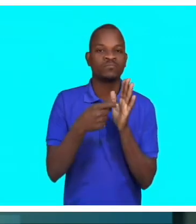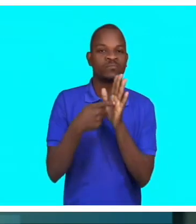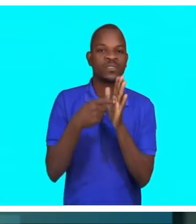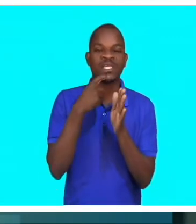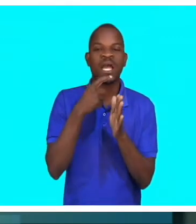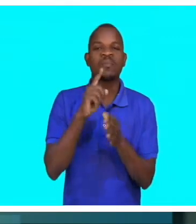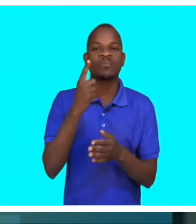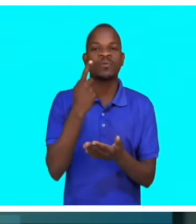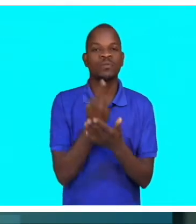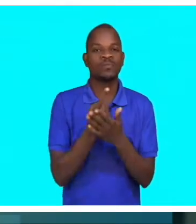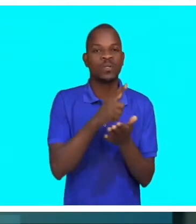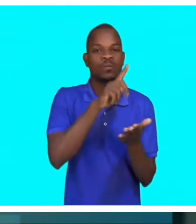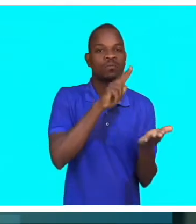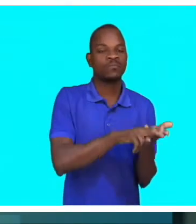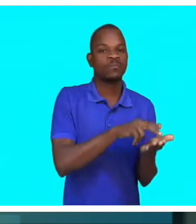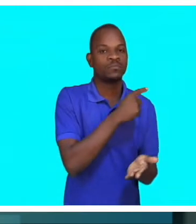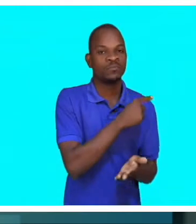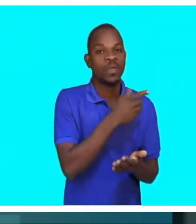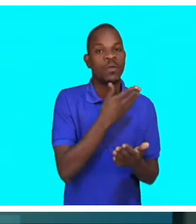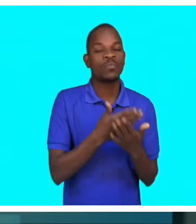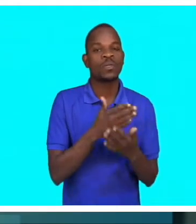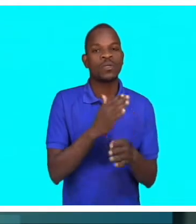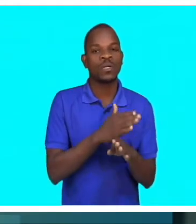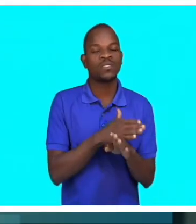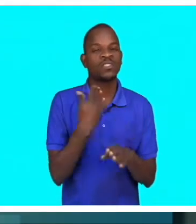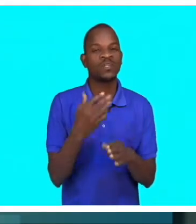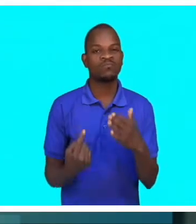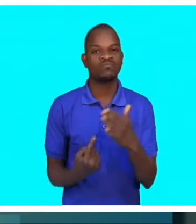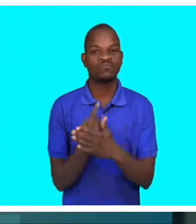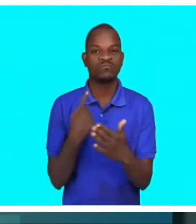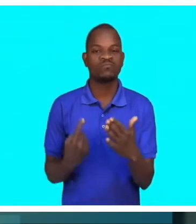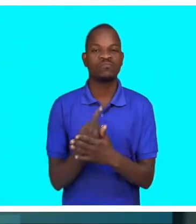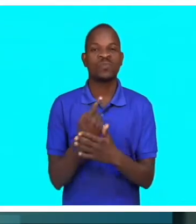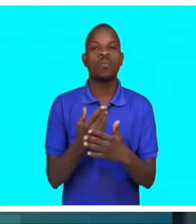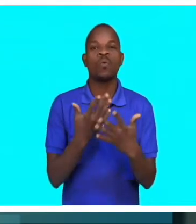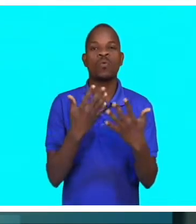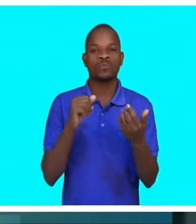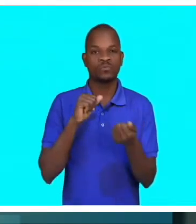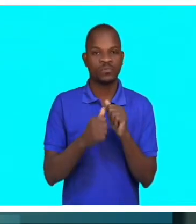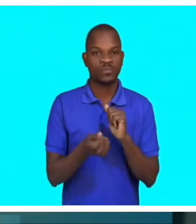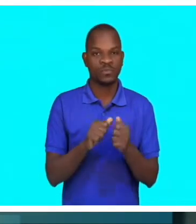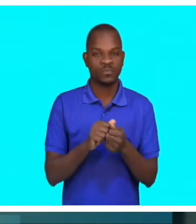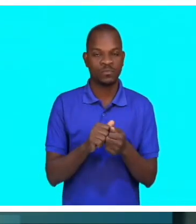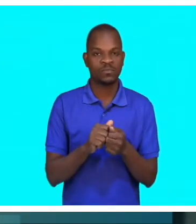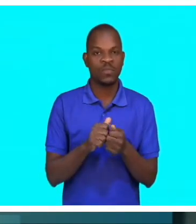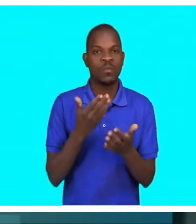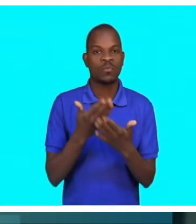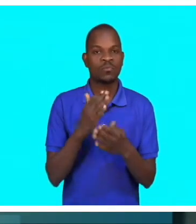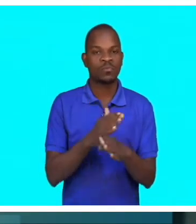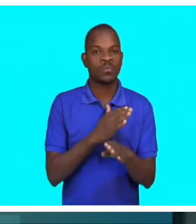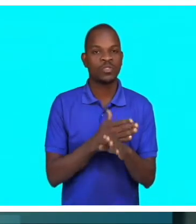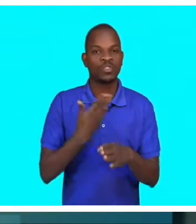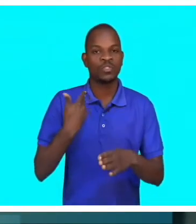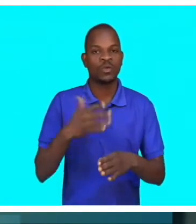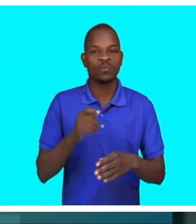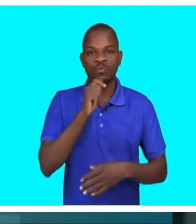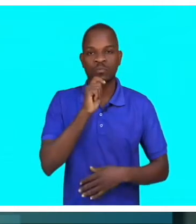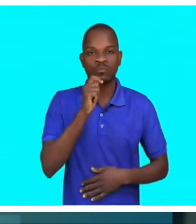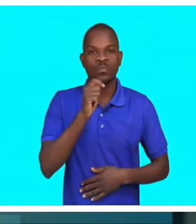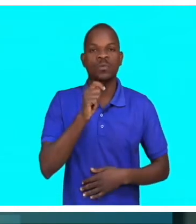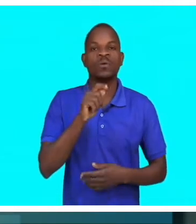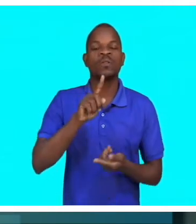fazem parecer que carecem de autorizações, mas pelos precedentes que já tiveram, de outras das vezes que